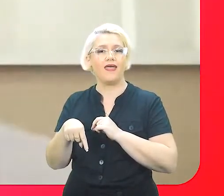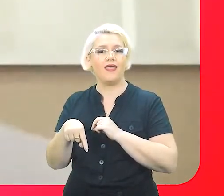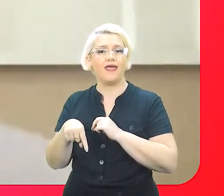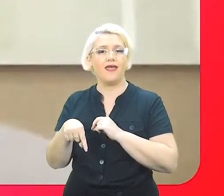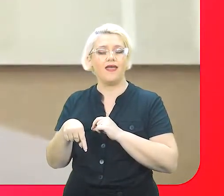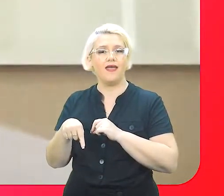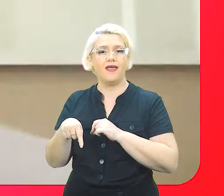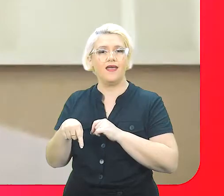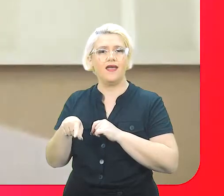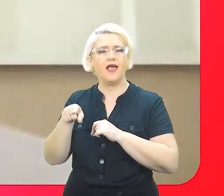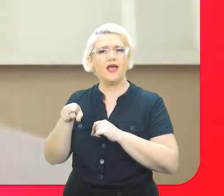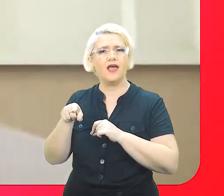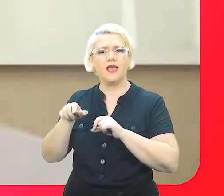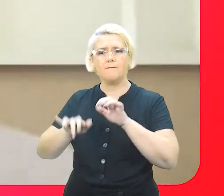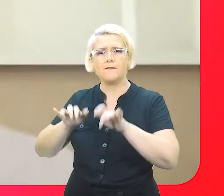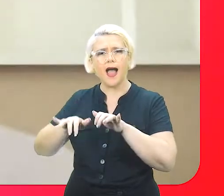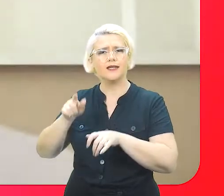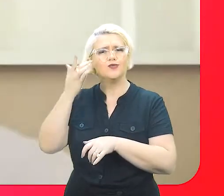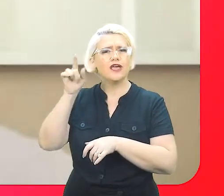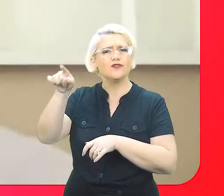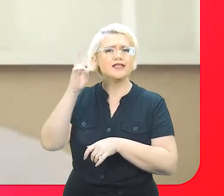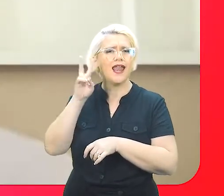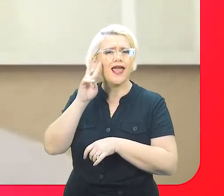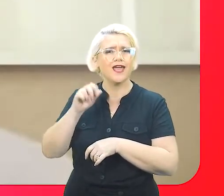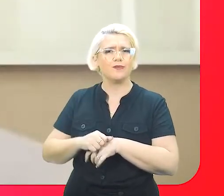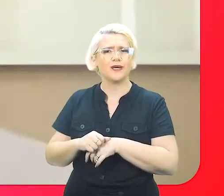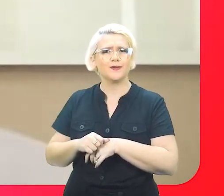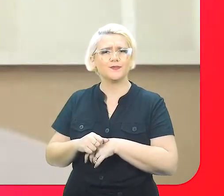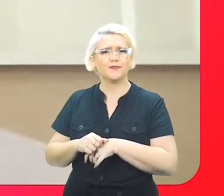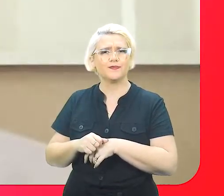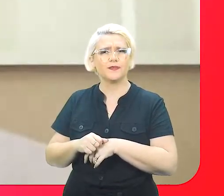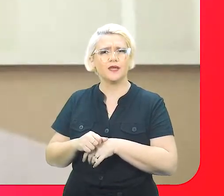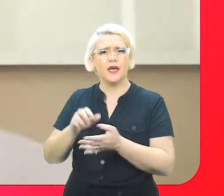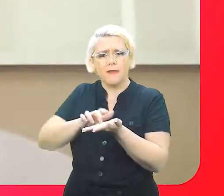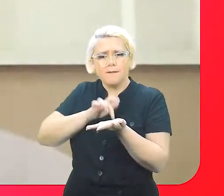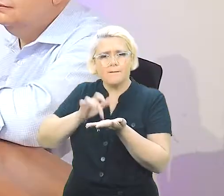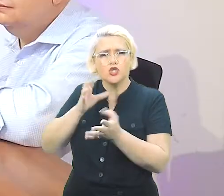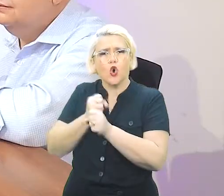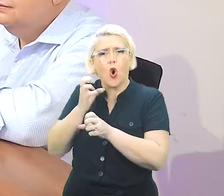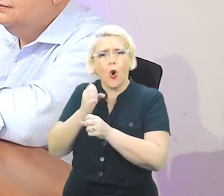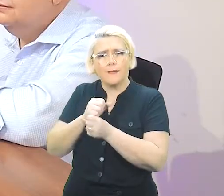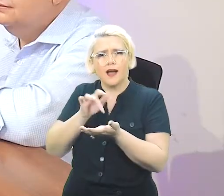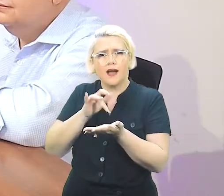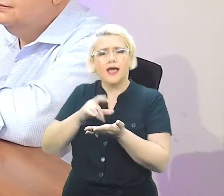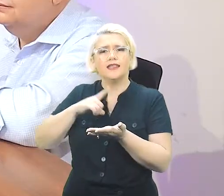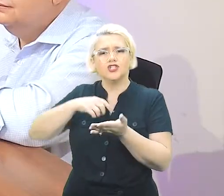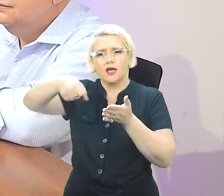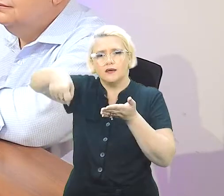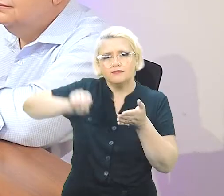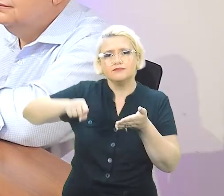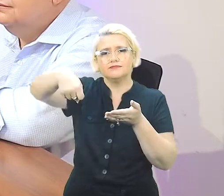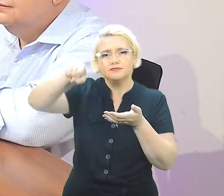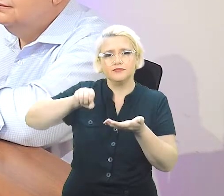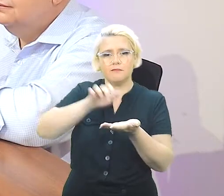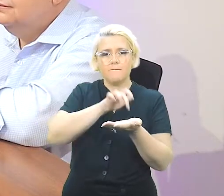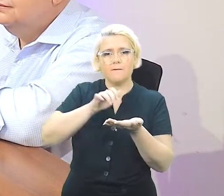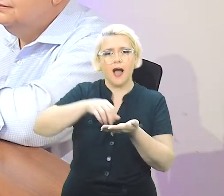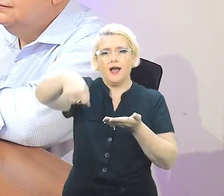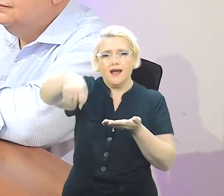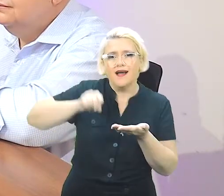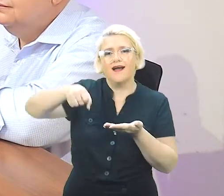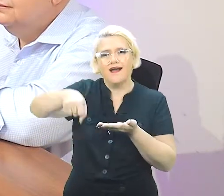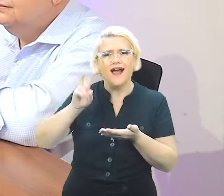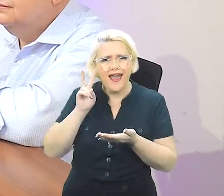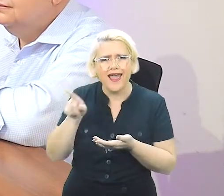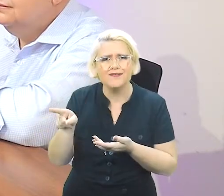uma máquina, não sei se você se lembra, de somar, que tinha uma alavanca assim, que a gente